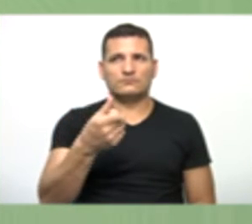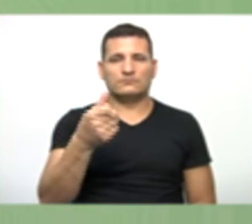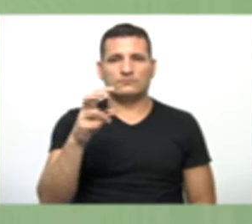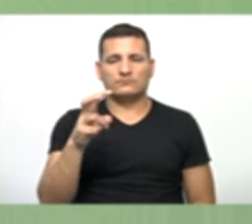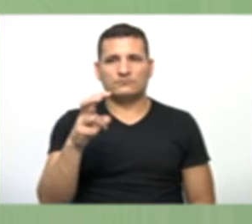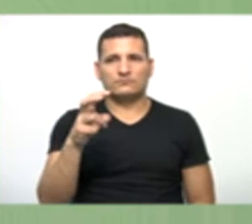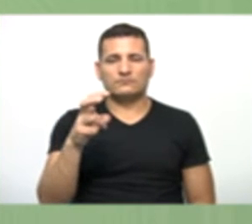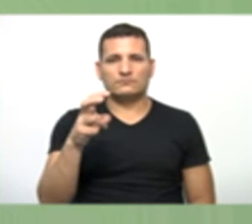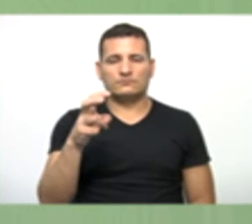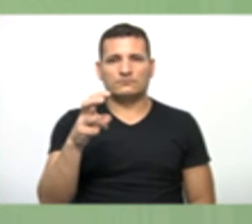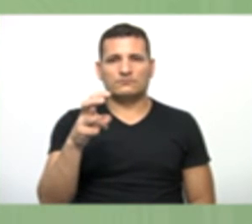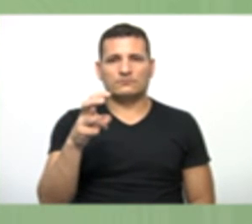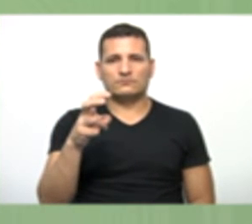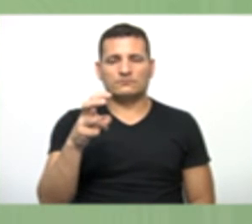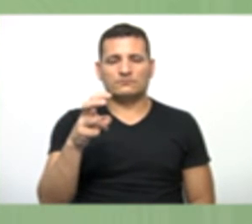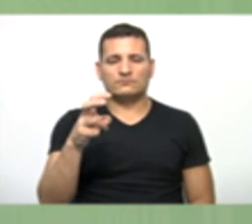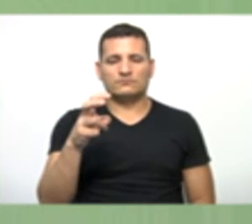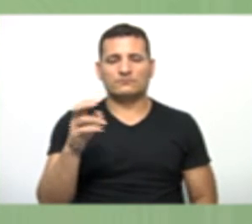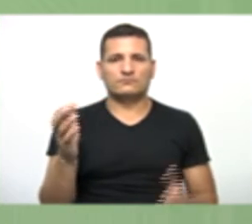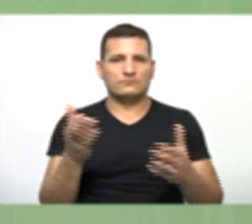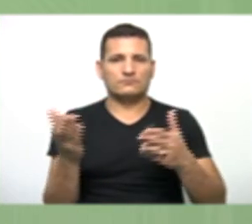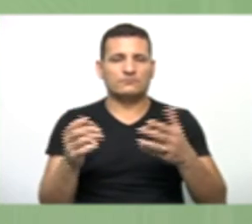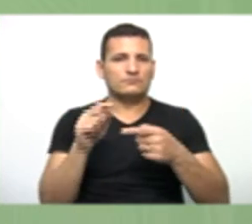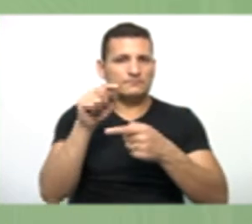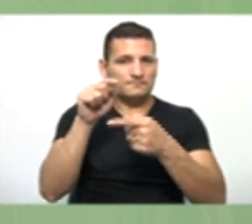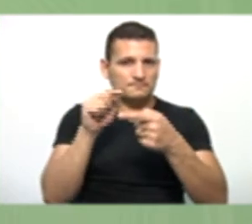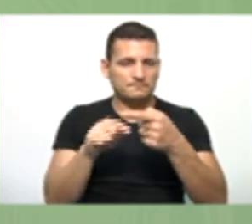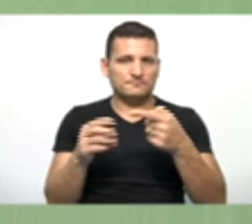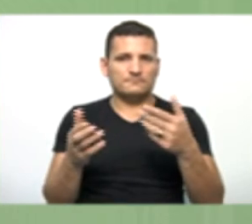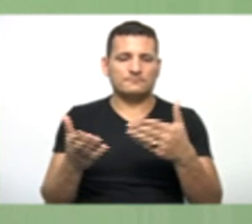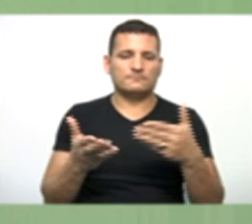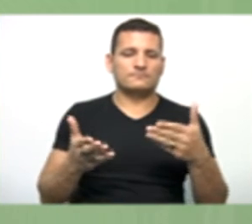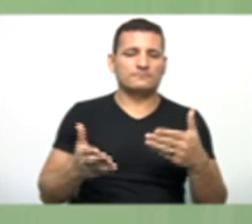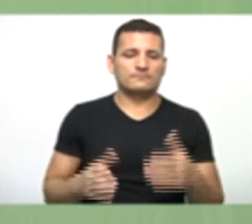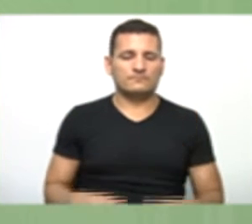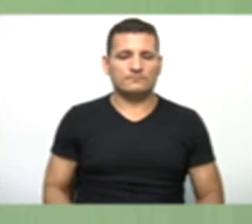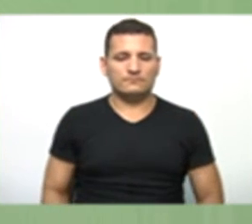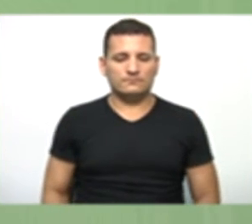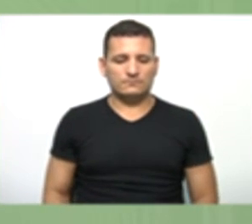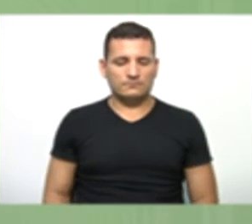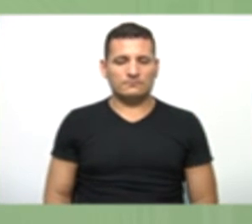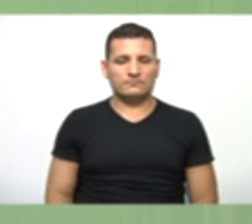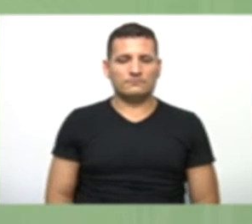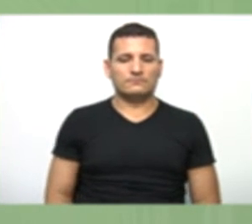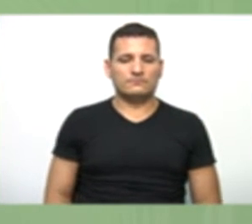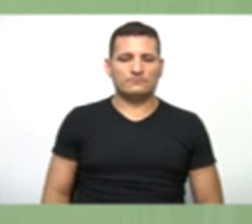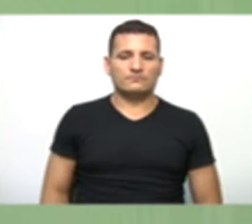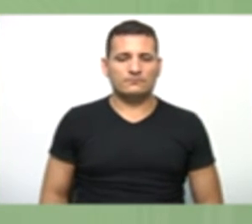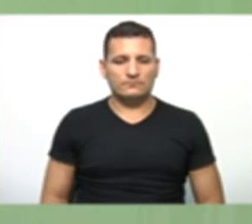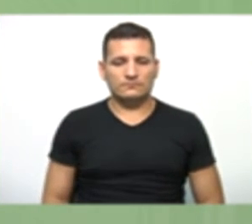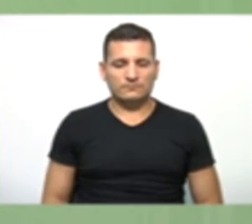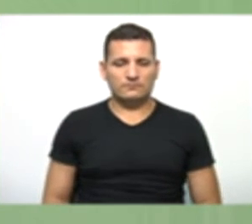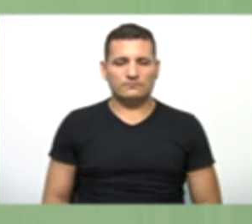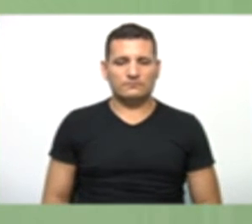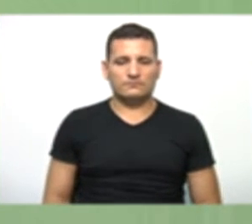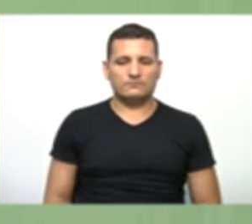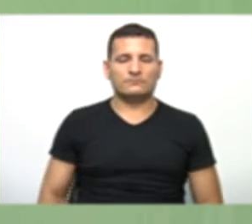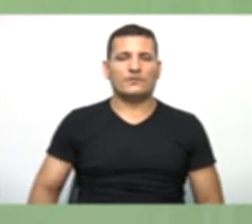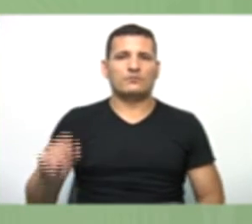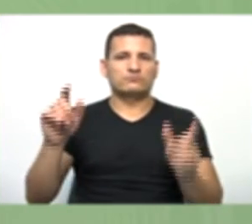5965. E aí eu vou dividir agora, então, basta fazer essa divisão de quem? Esse número que estava lá vai passar para o lado de